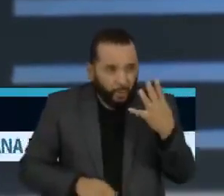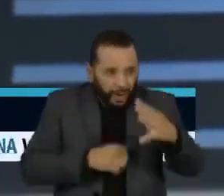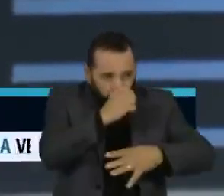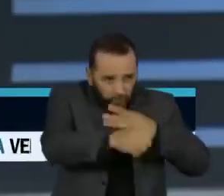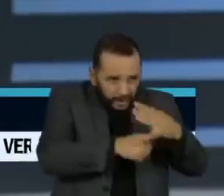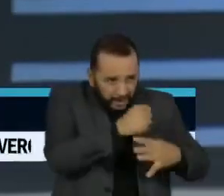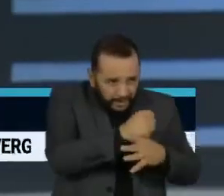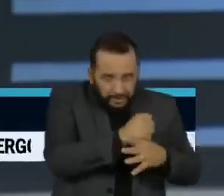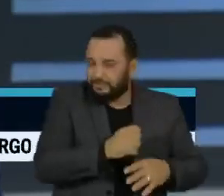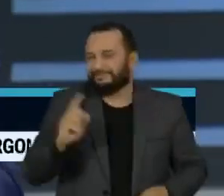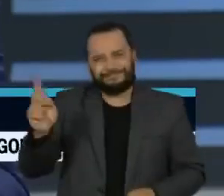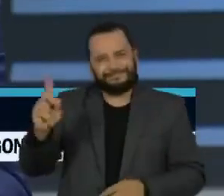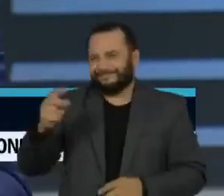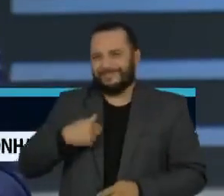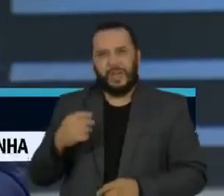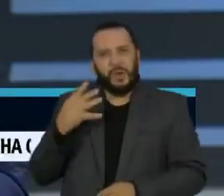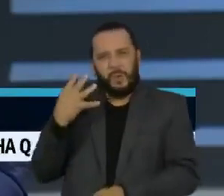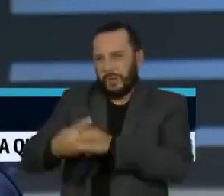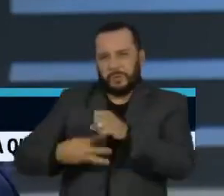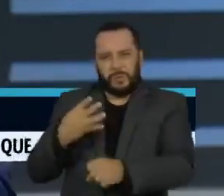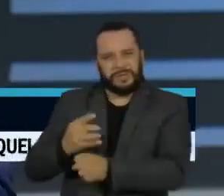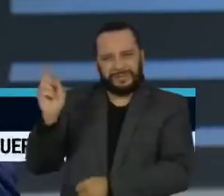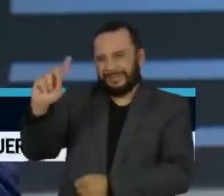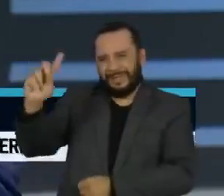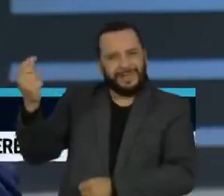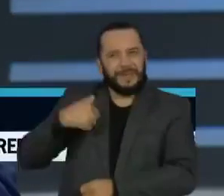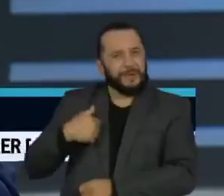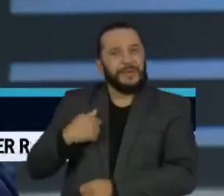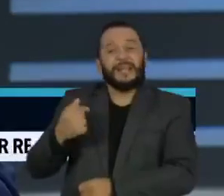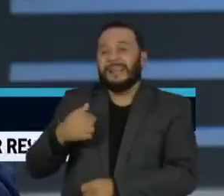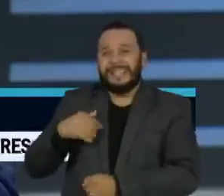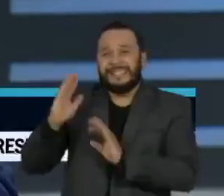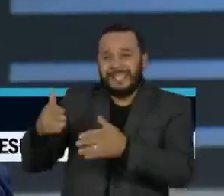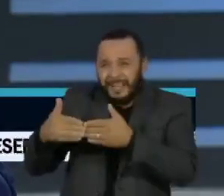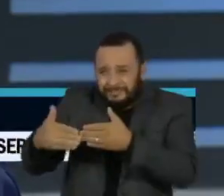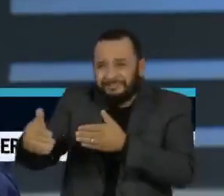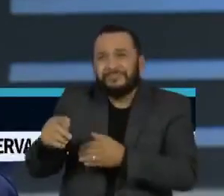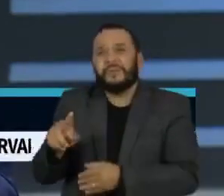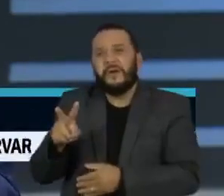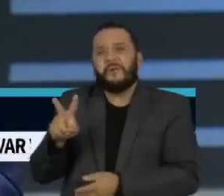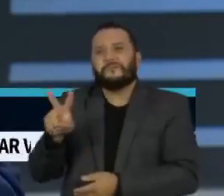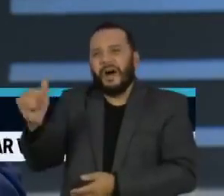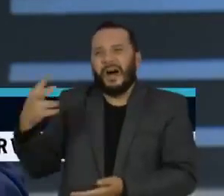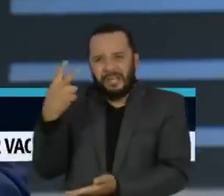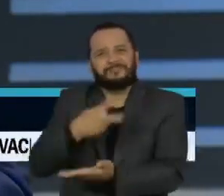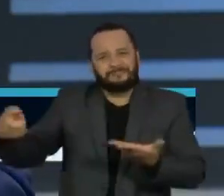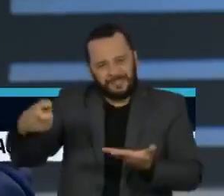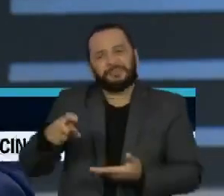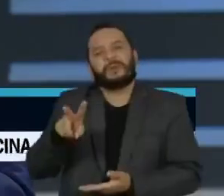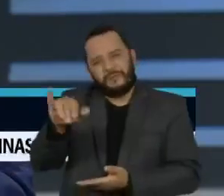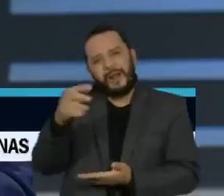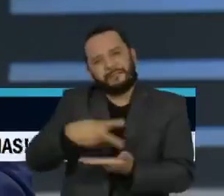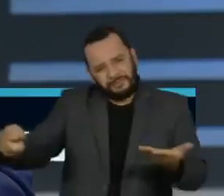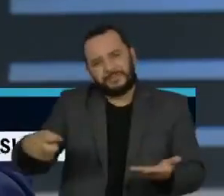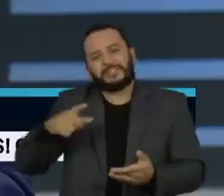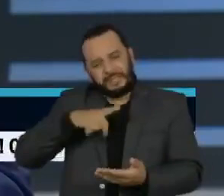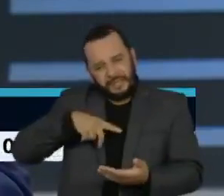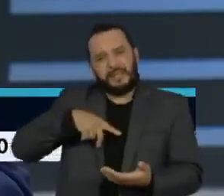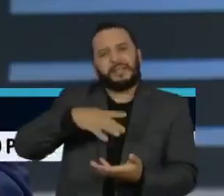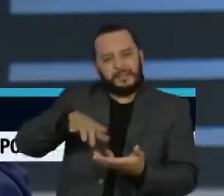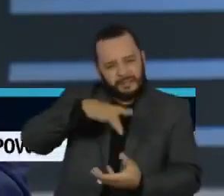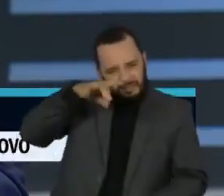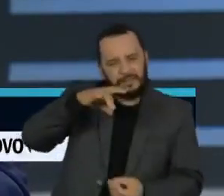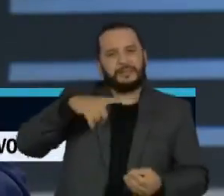pitonisa não tô no Oráculo de Delfos e nem na Grécia antiga mas para o bem do Brasil pelo impeachment que o único instrumento que os Democratas e republicanos